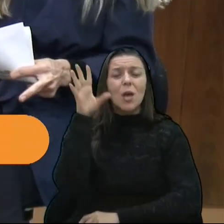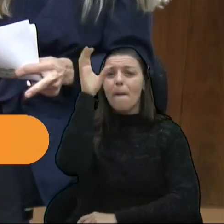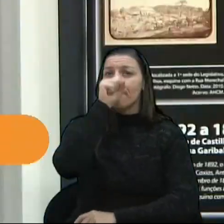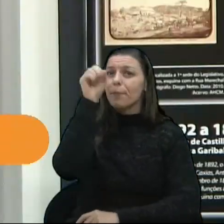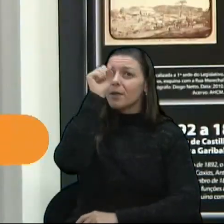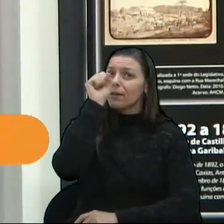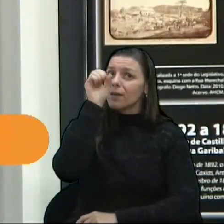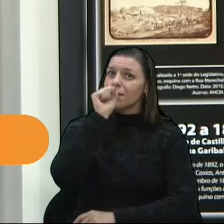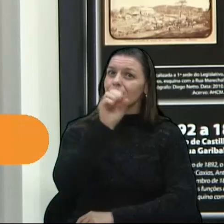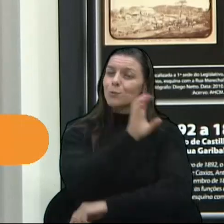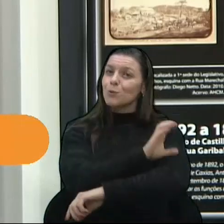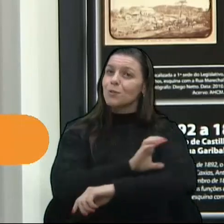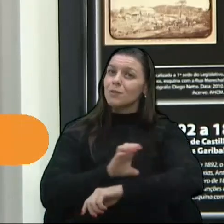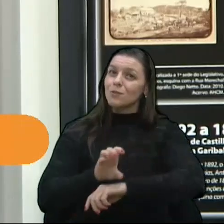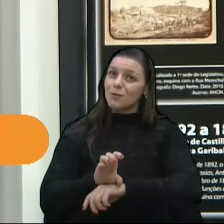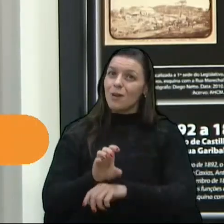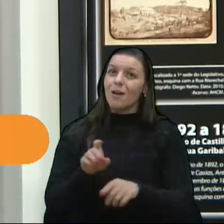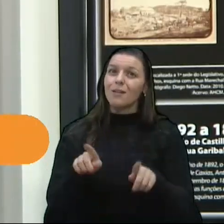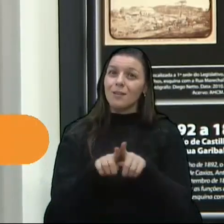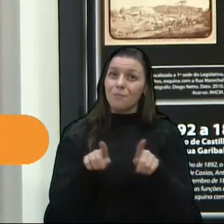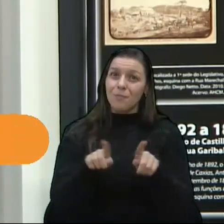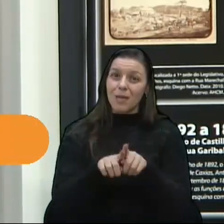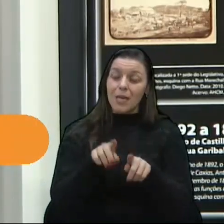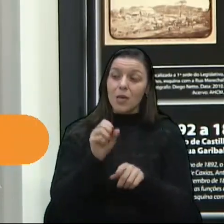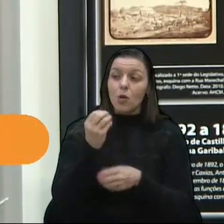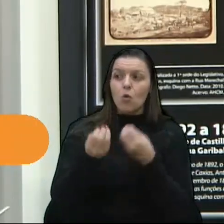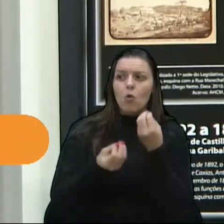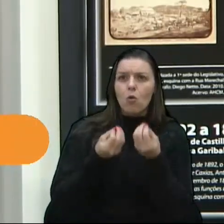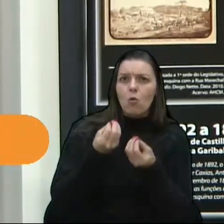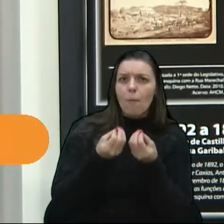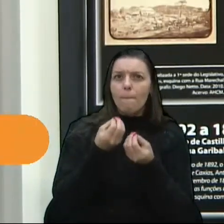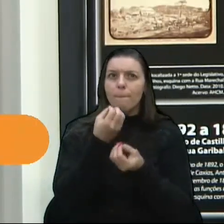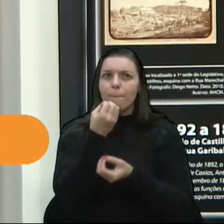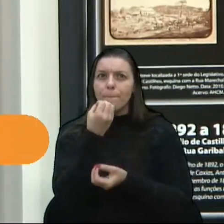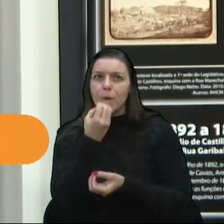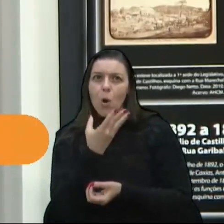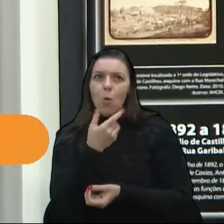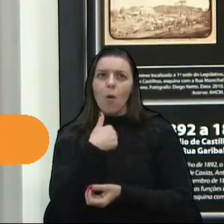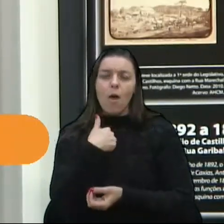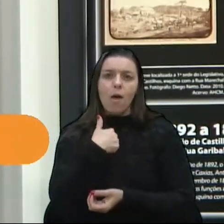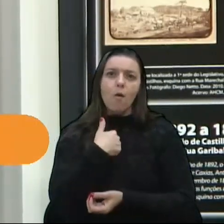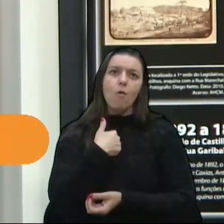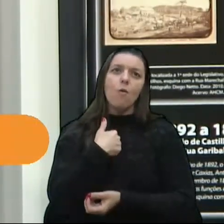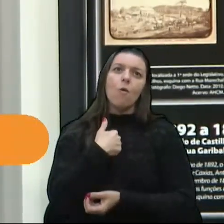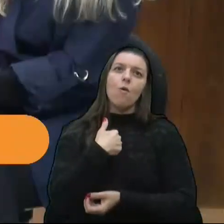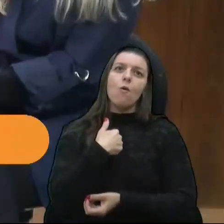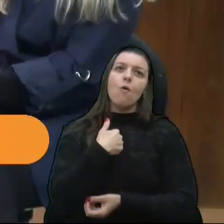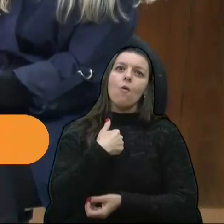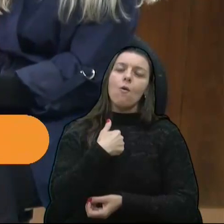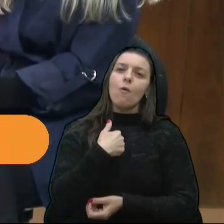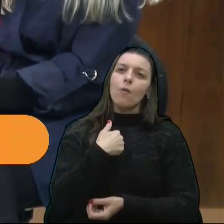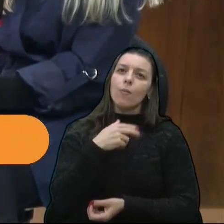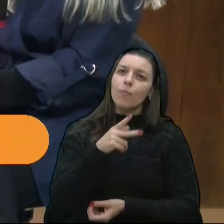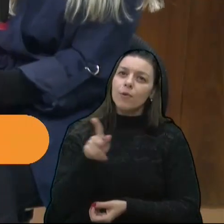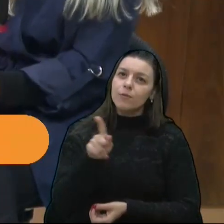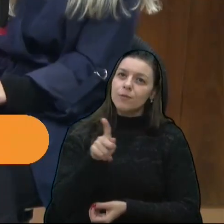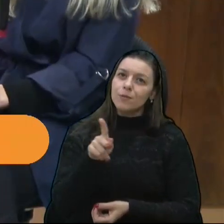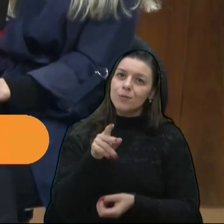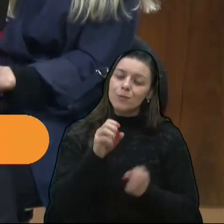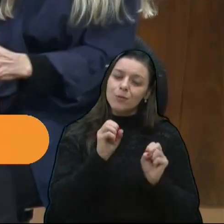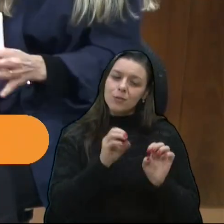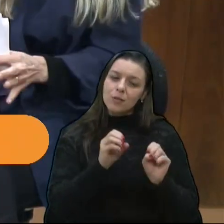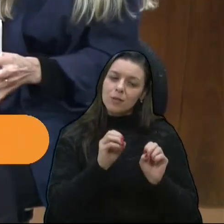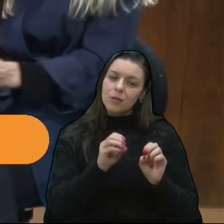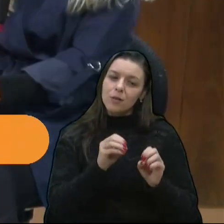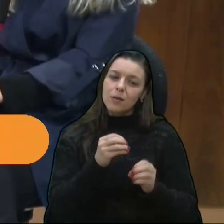Então, que bom ter esse olhar teu enquanto docente, Alexandre, mas é também o que a gente percebe no cotidiano,